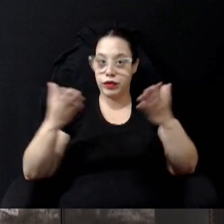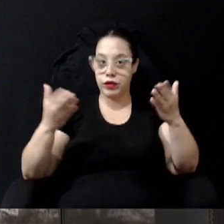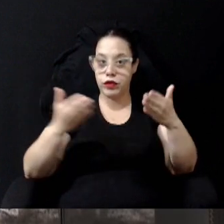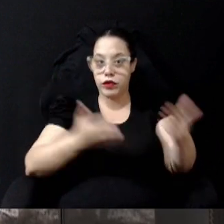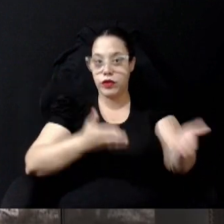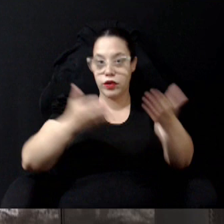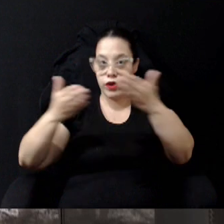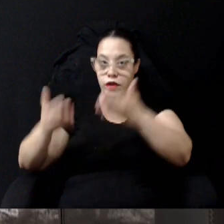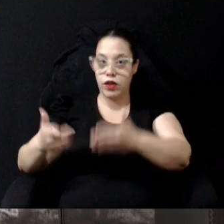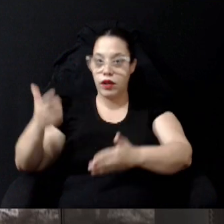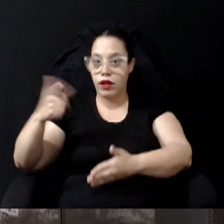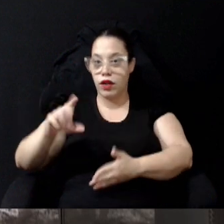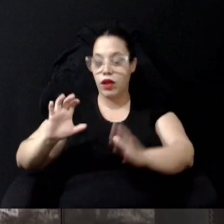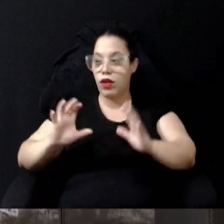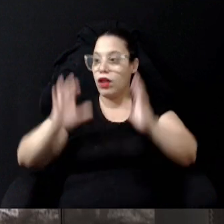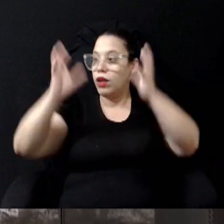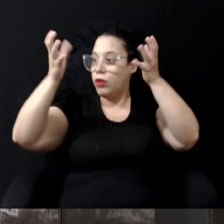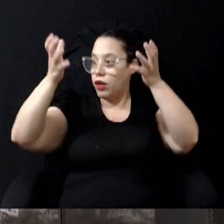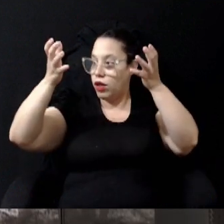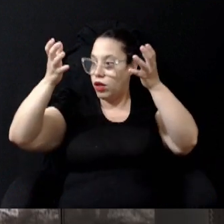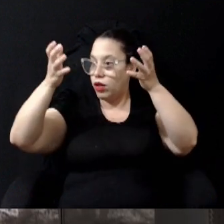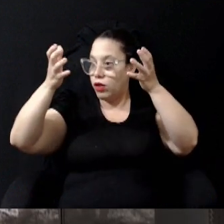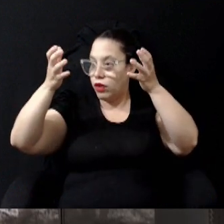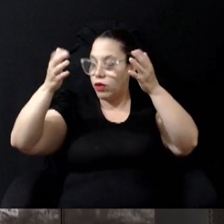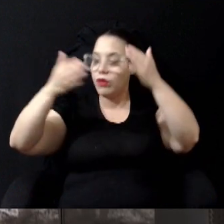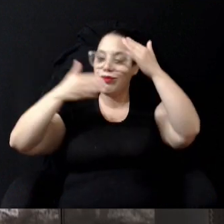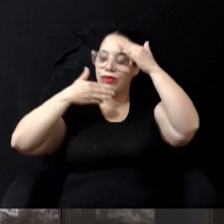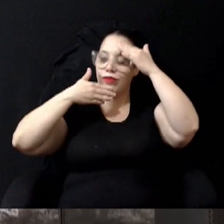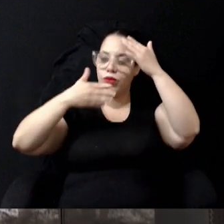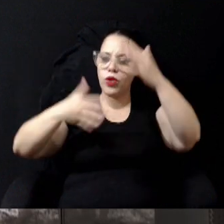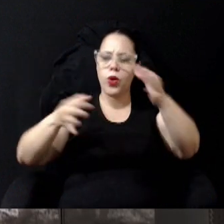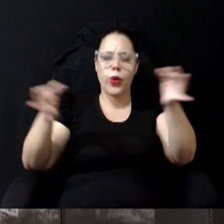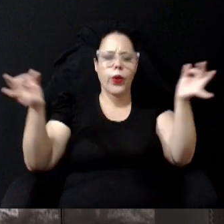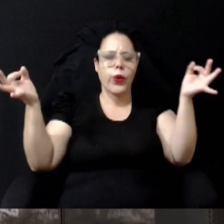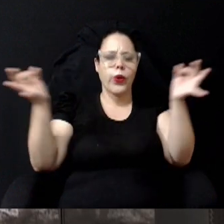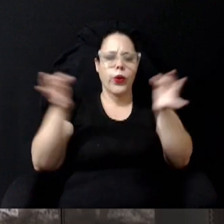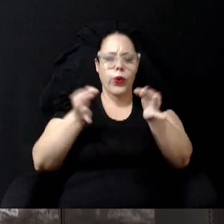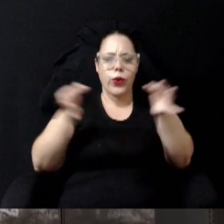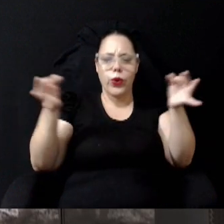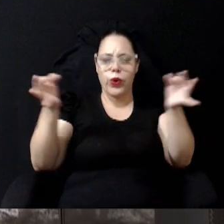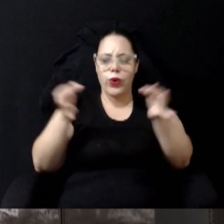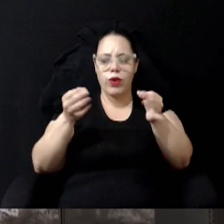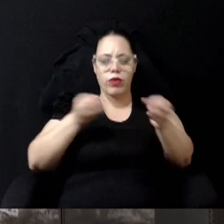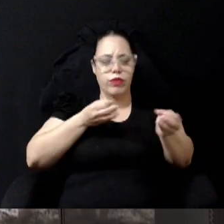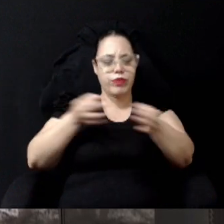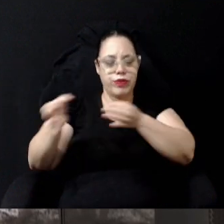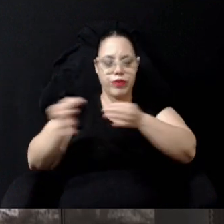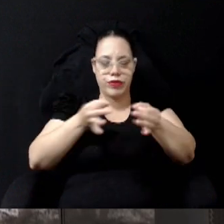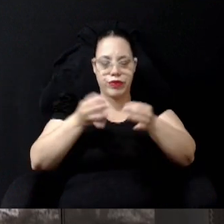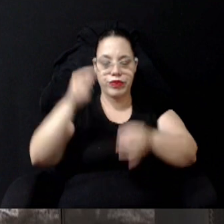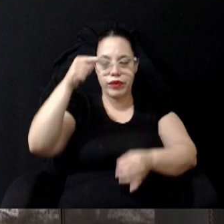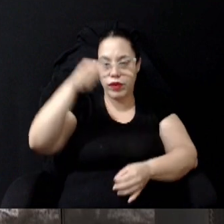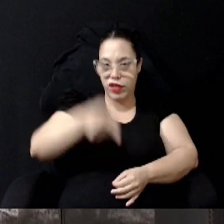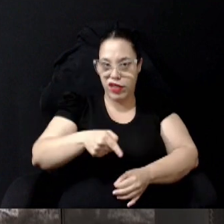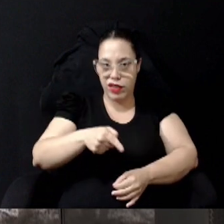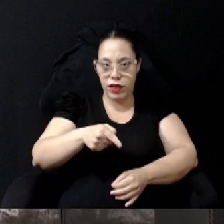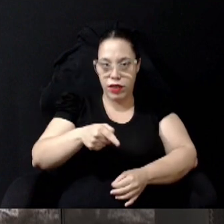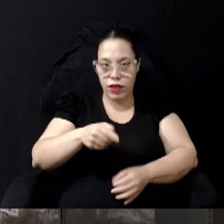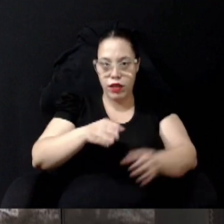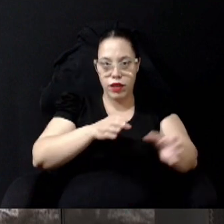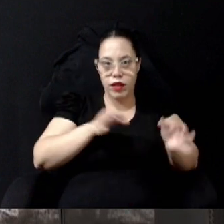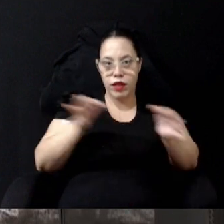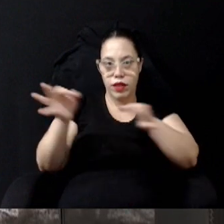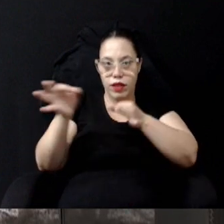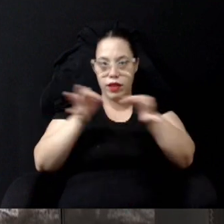ao cerimonial, agradecendo muito aos organizadores aqui e organizadoras da